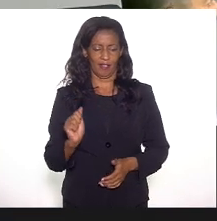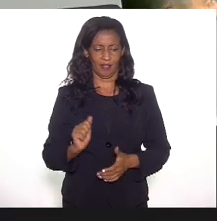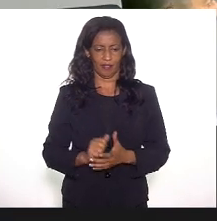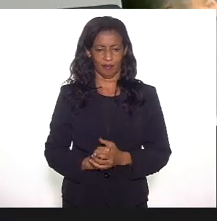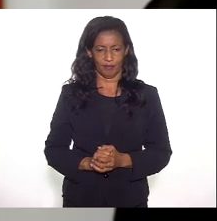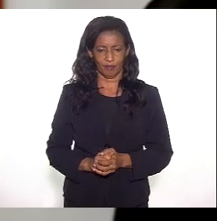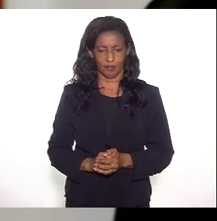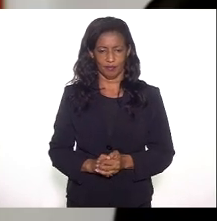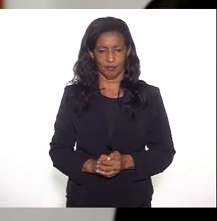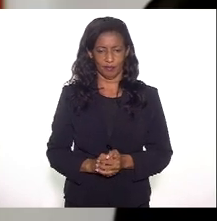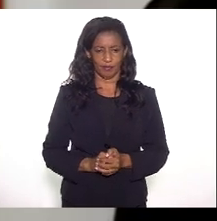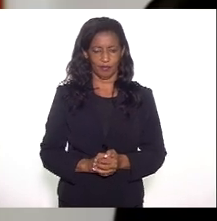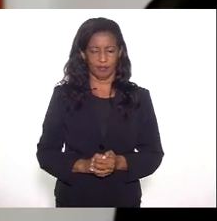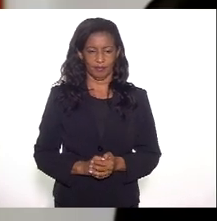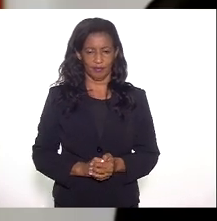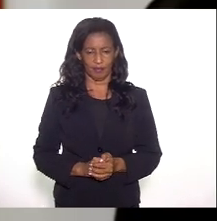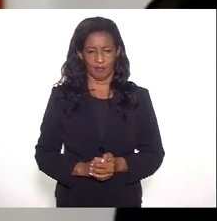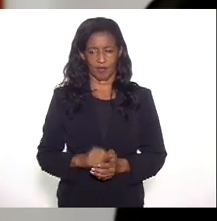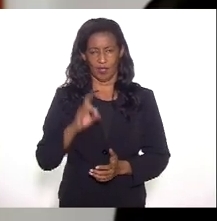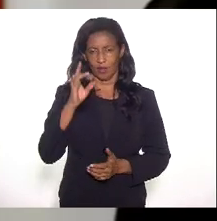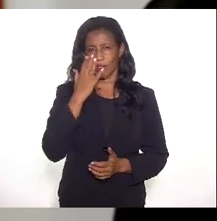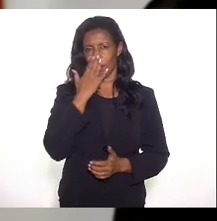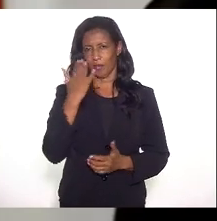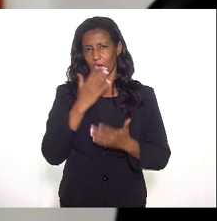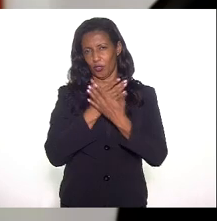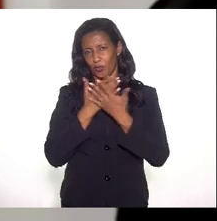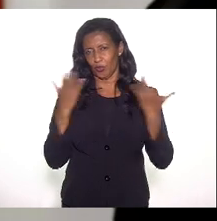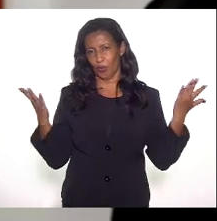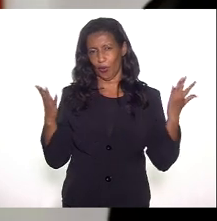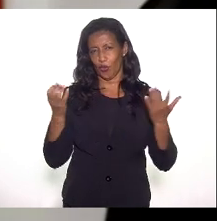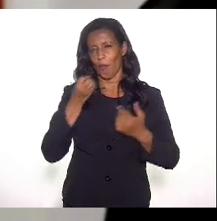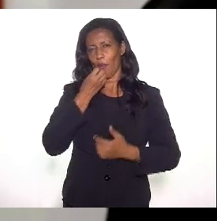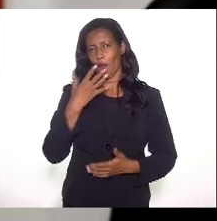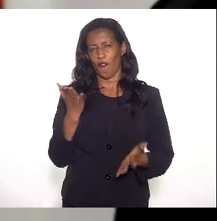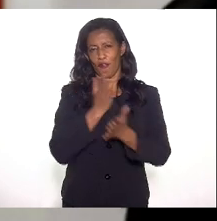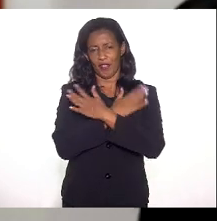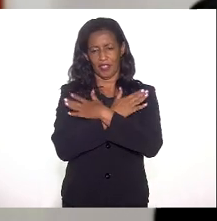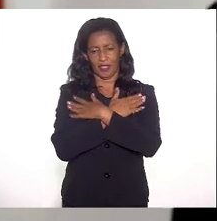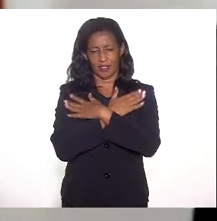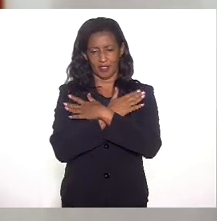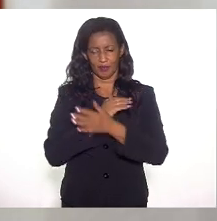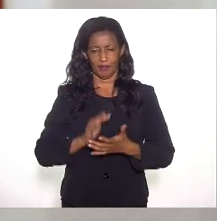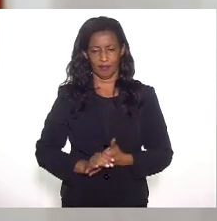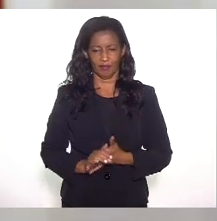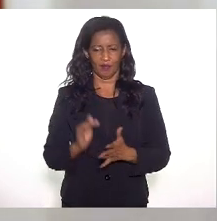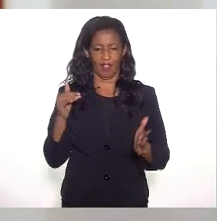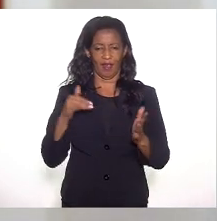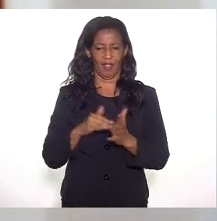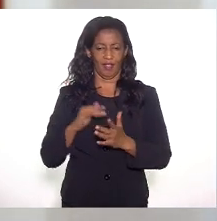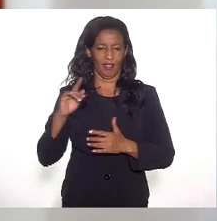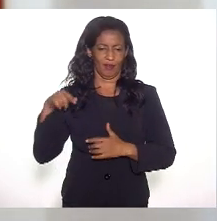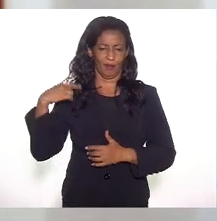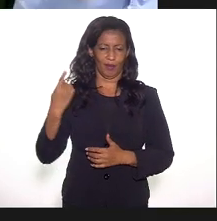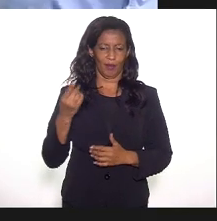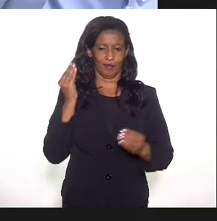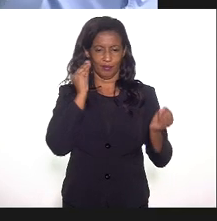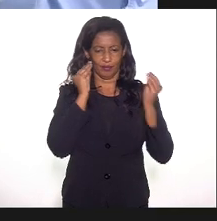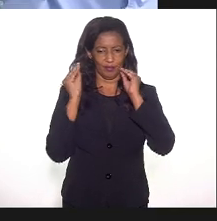Luiz, só para mandar beijos a todas e todos, bom feriado. Até a próxima.